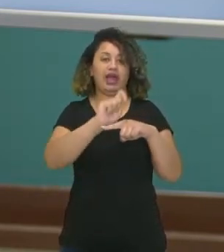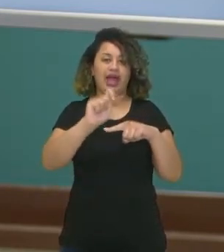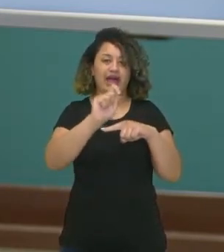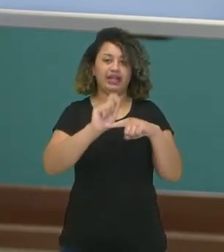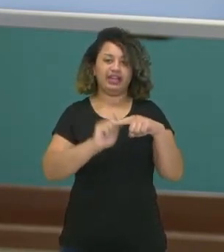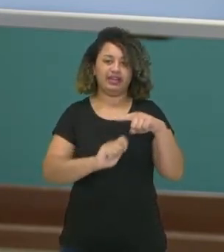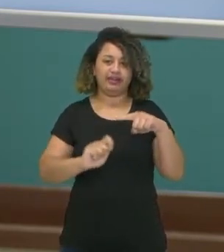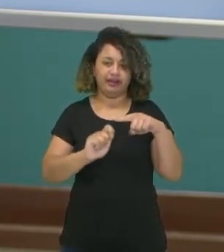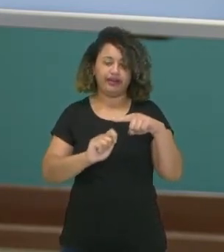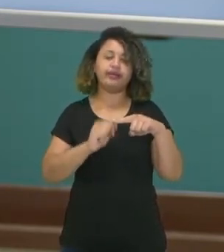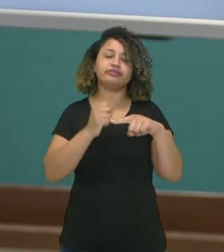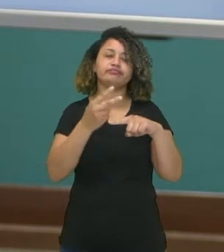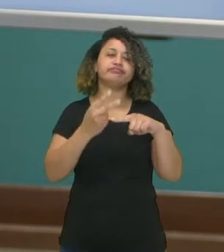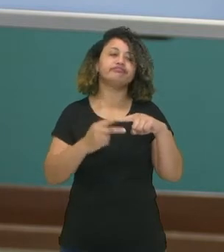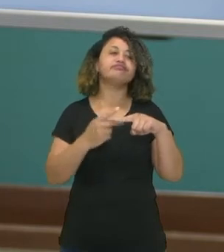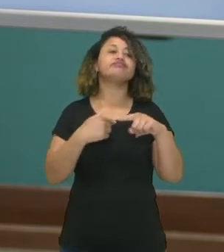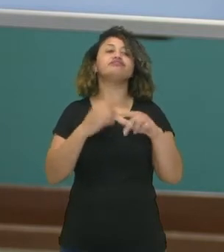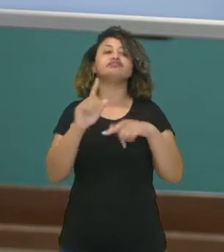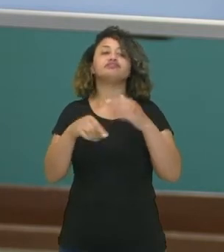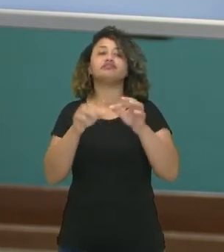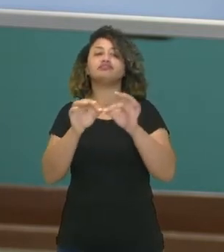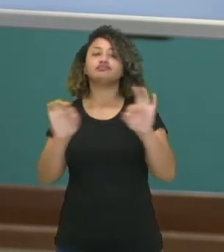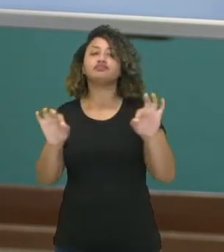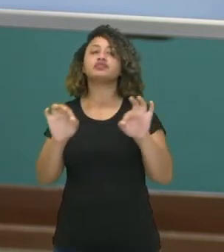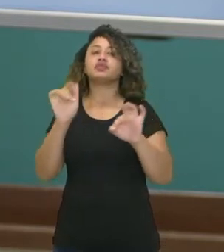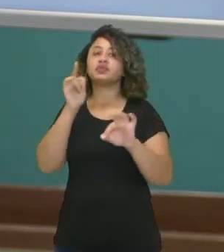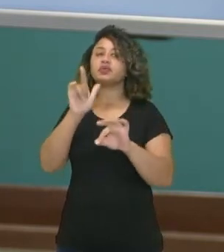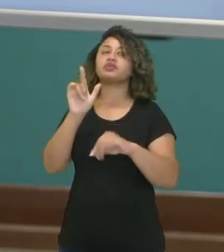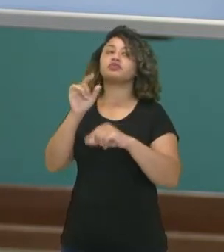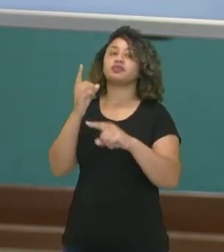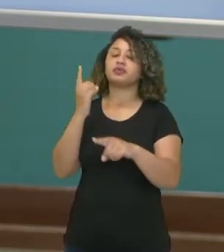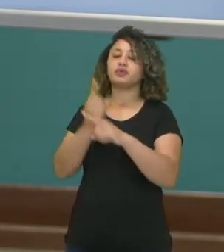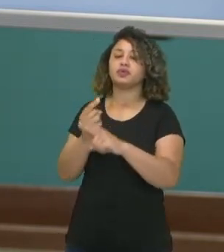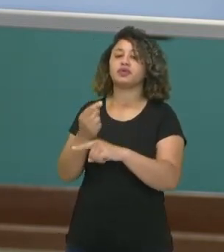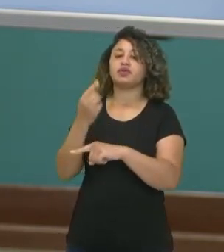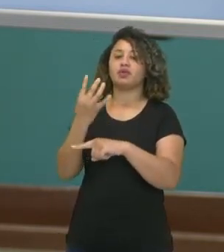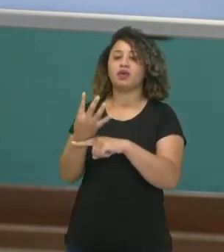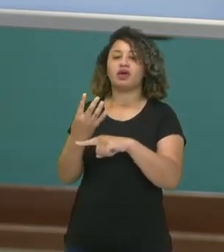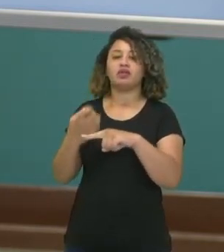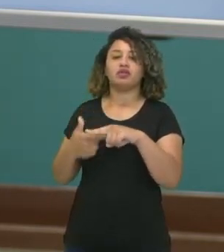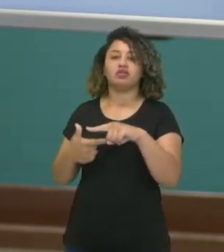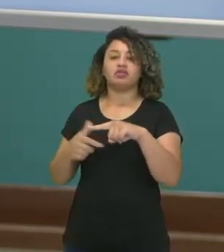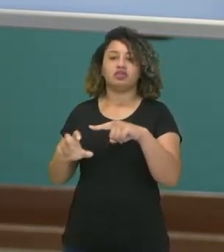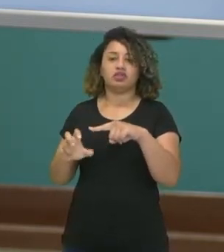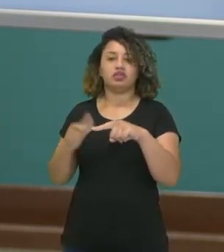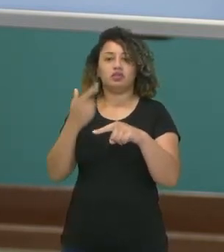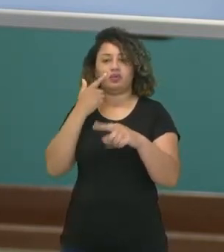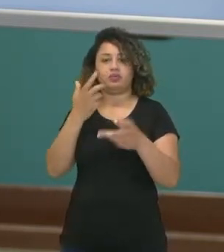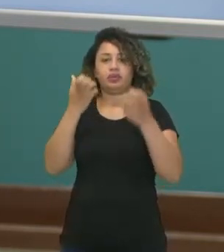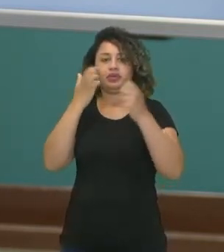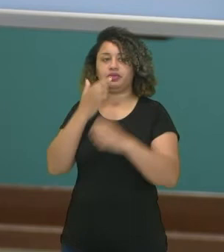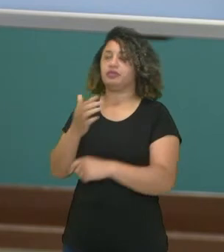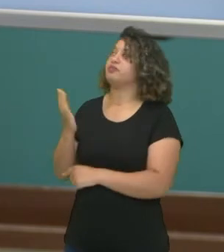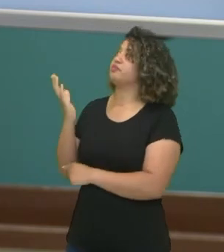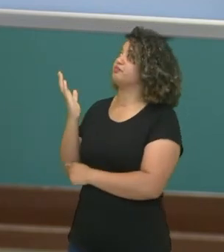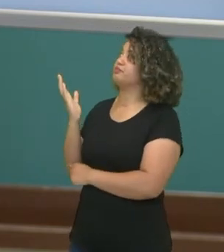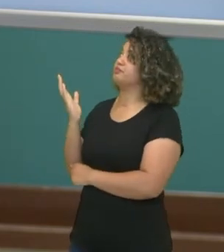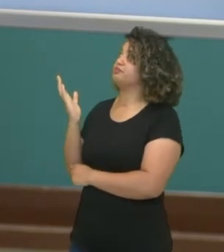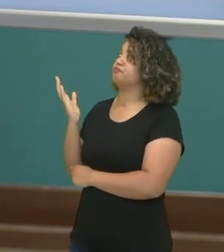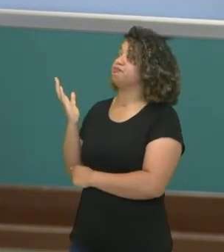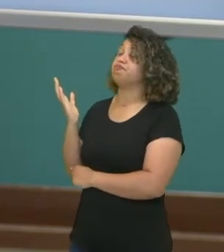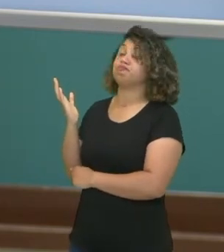áreas e simplificando, nós temos que a proporção é de 4 para 25,